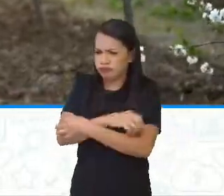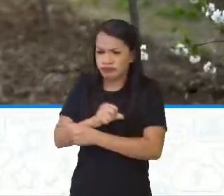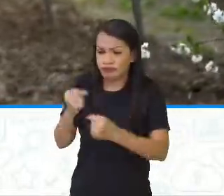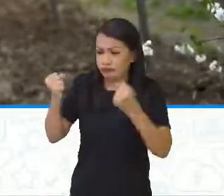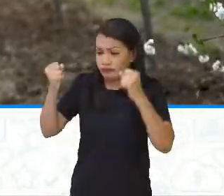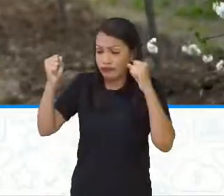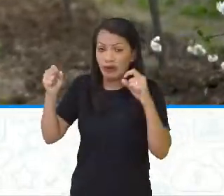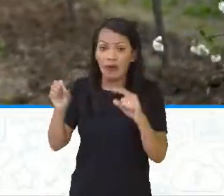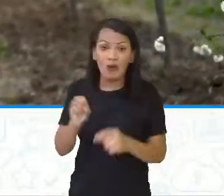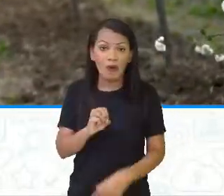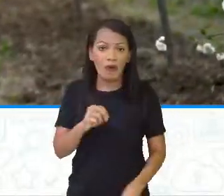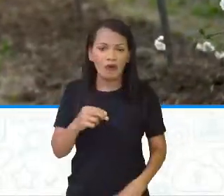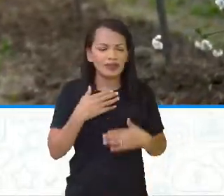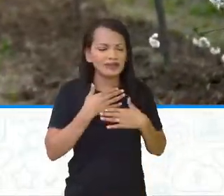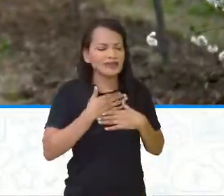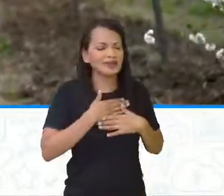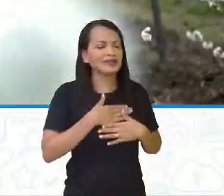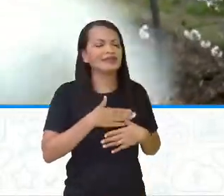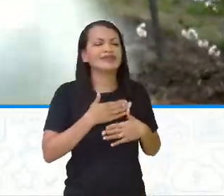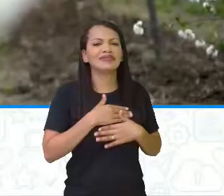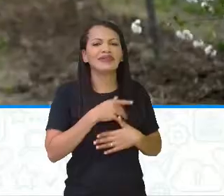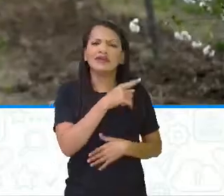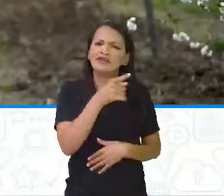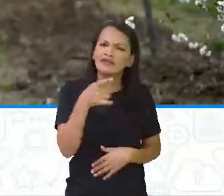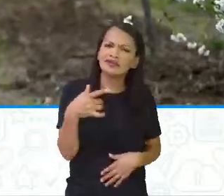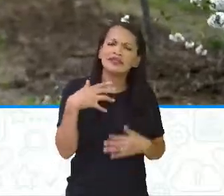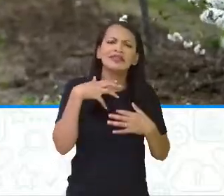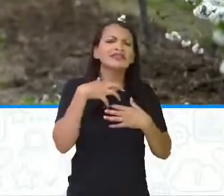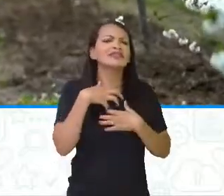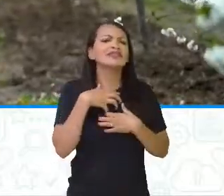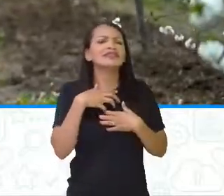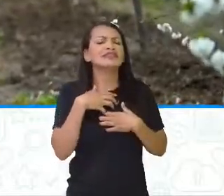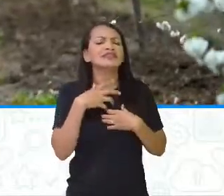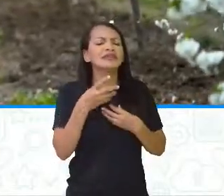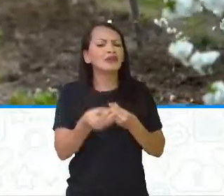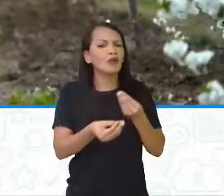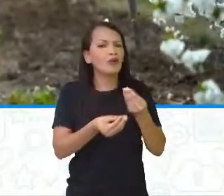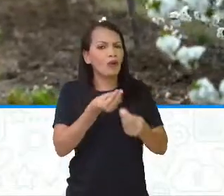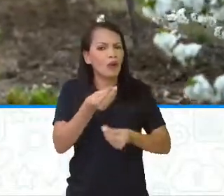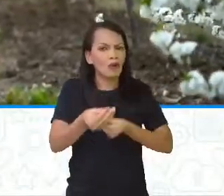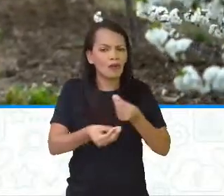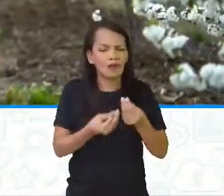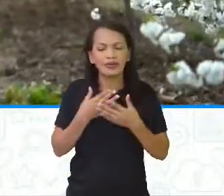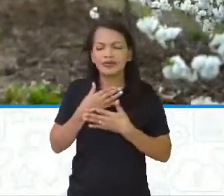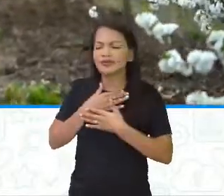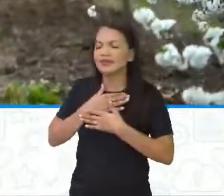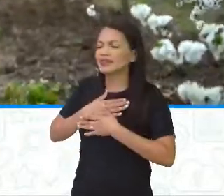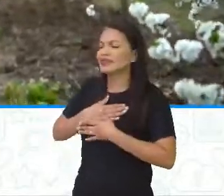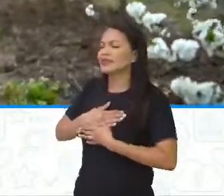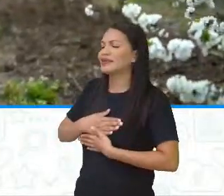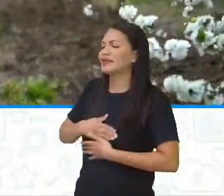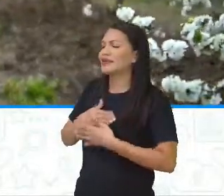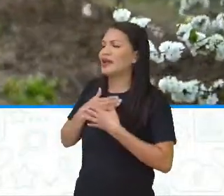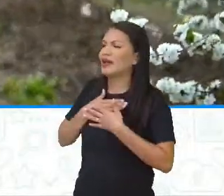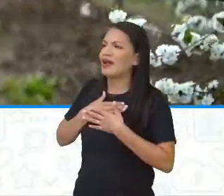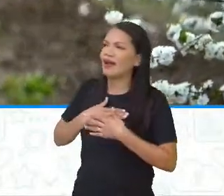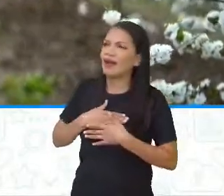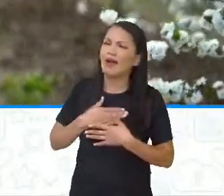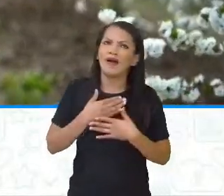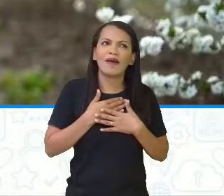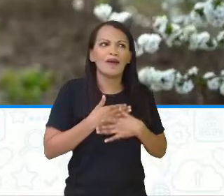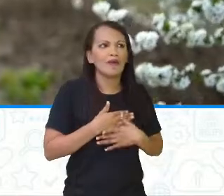tranquila? Você se sentiria como num espaço como esse? Agitado ou tranquilo? Será que tem